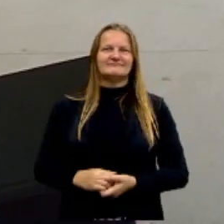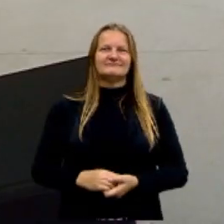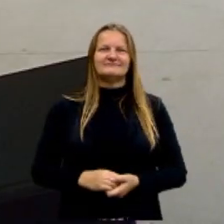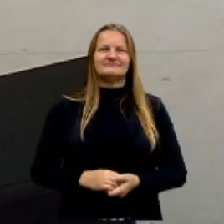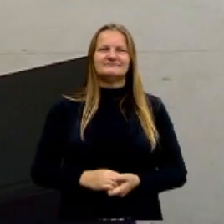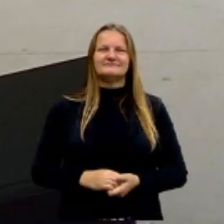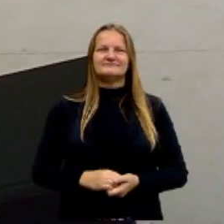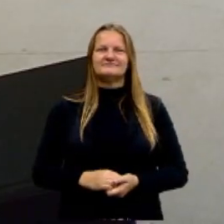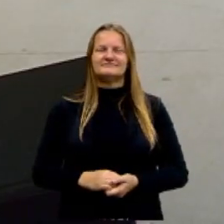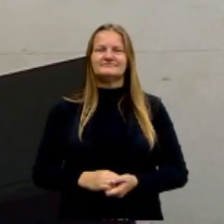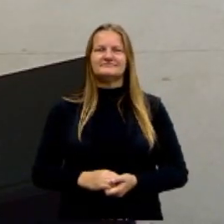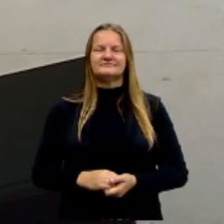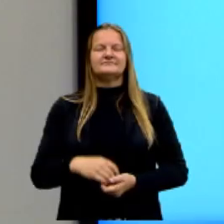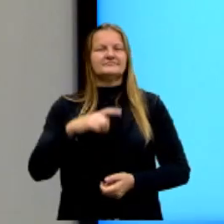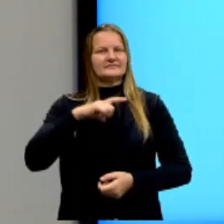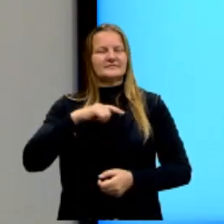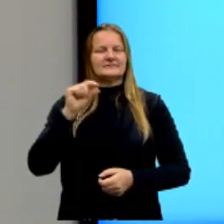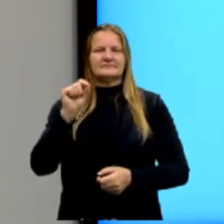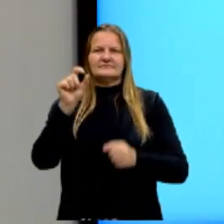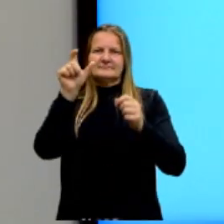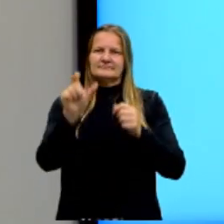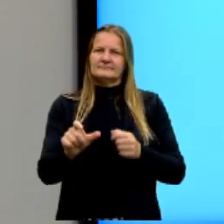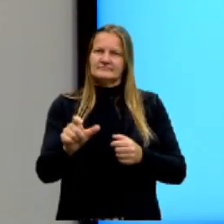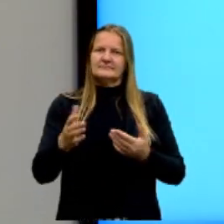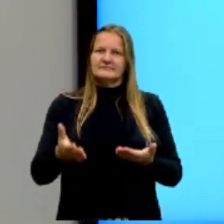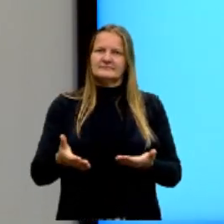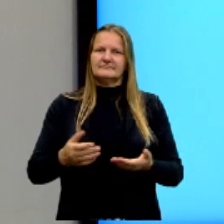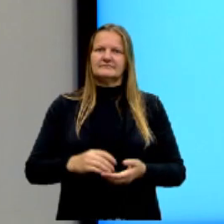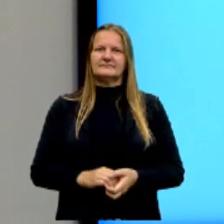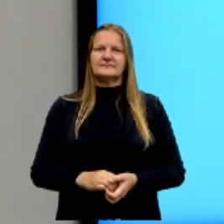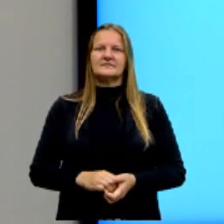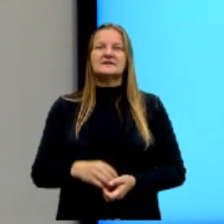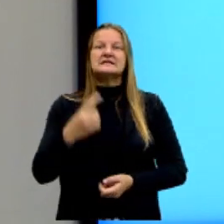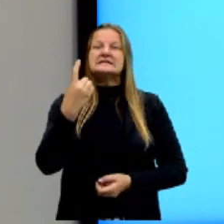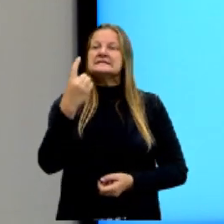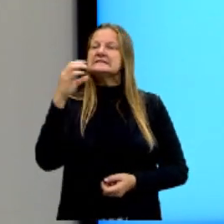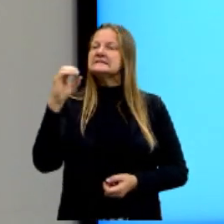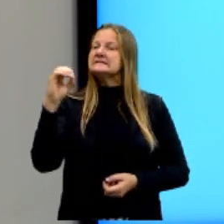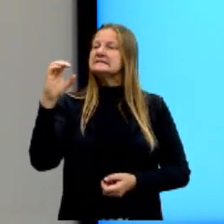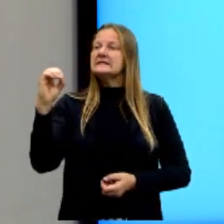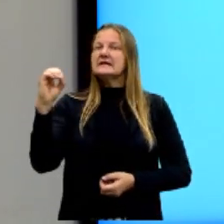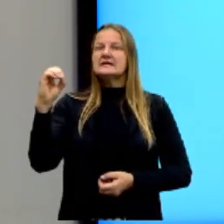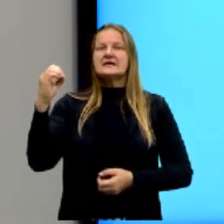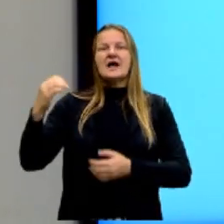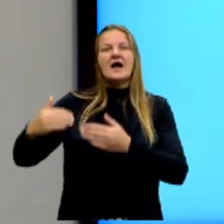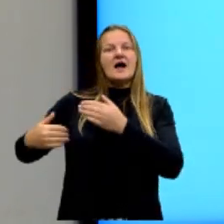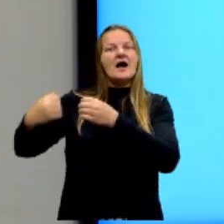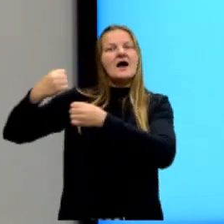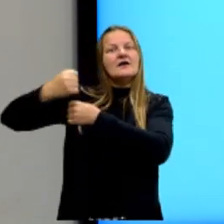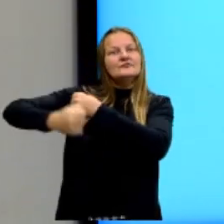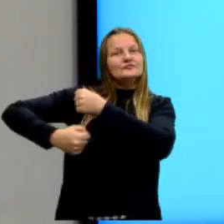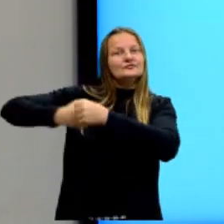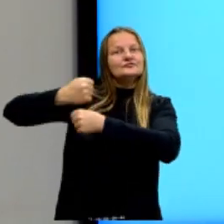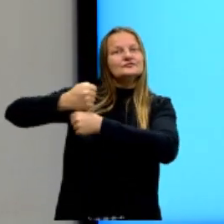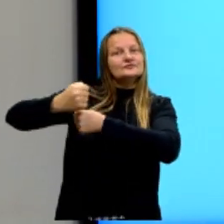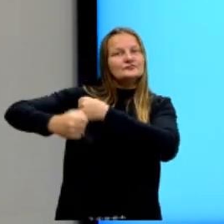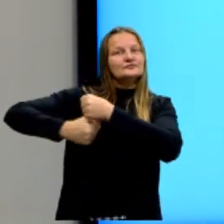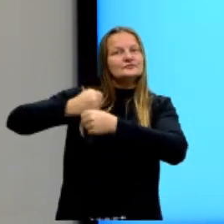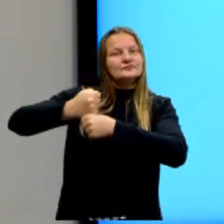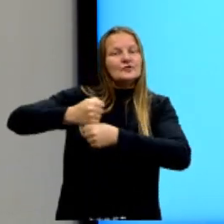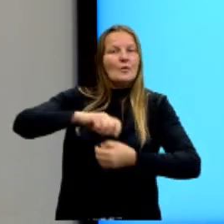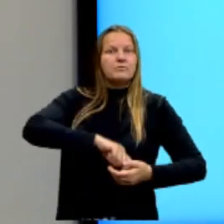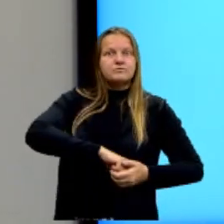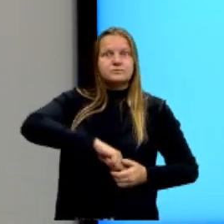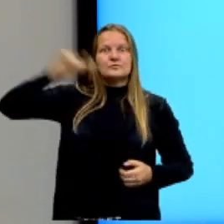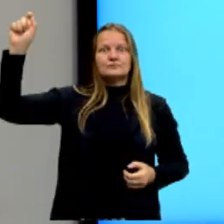ó e Aqui nós temos então o centenário no Centenário da independência do